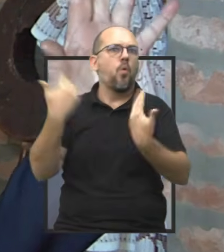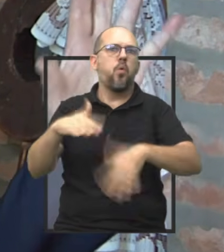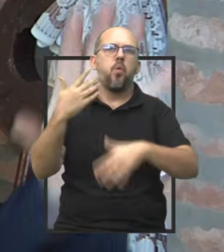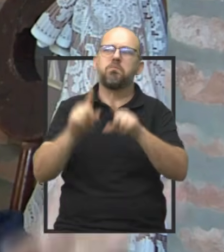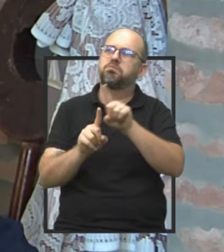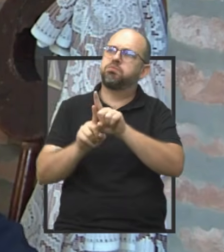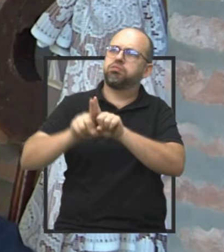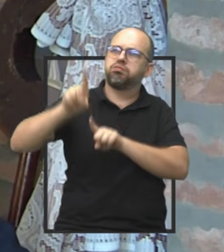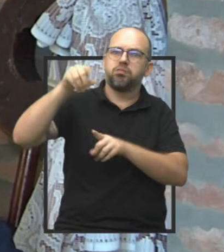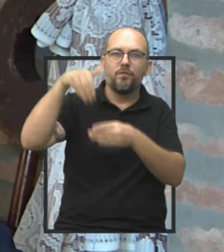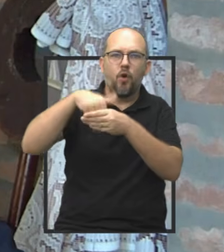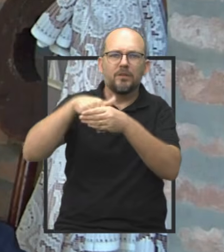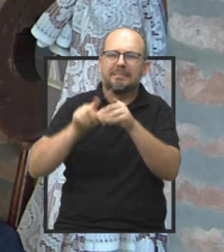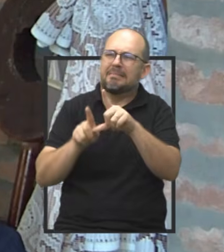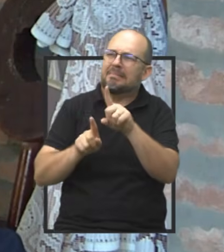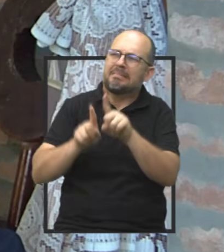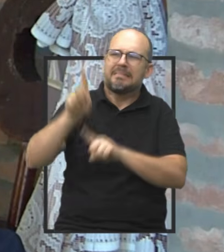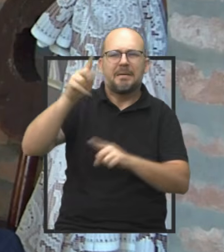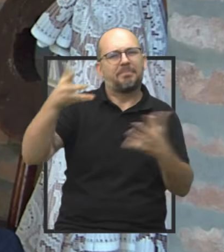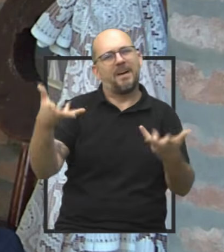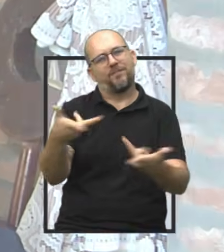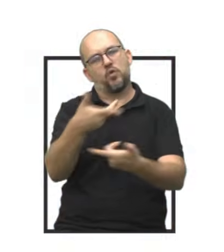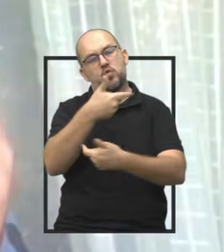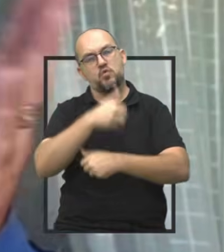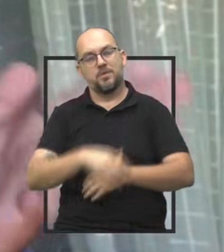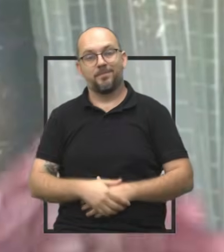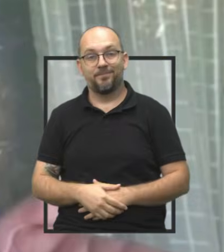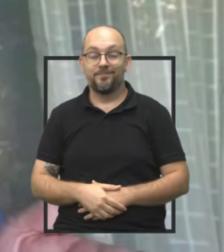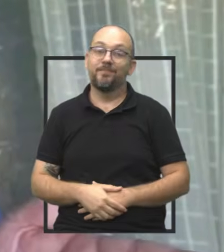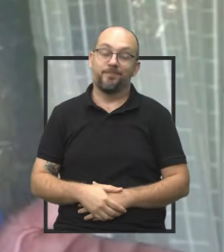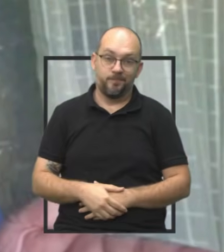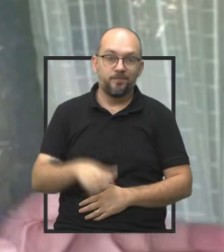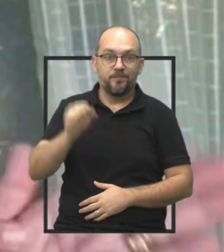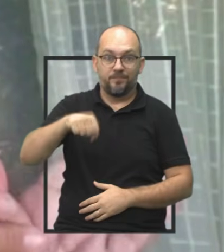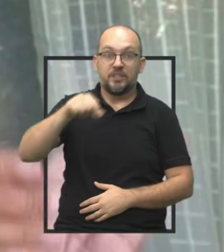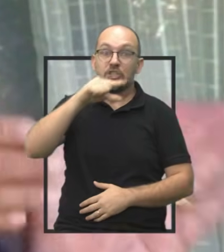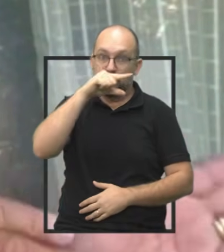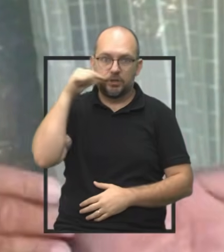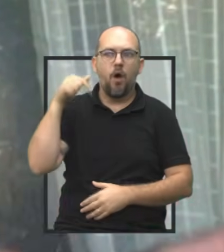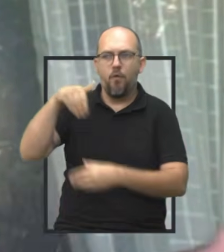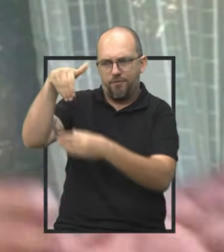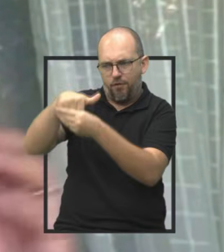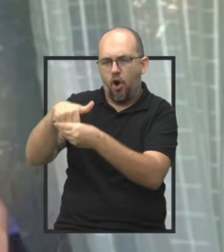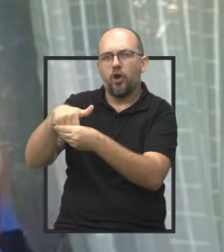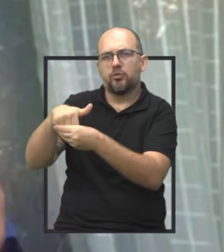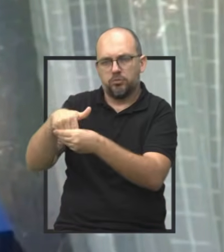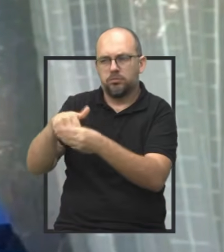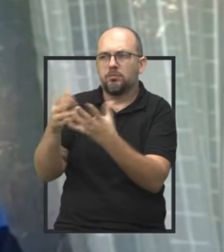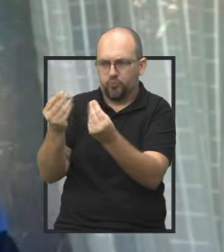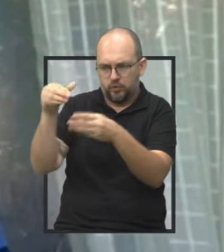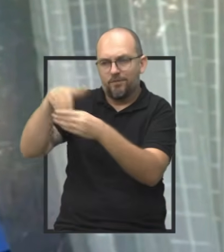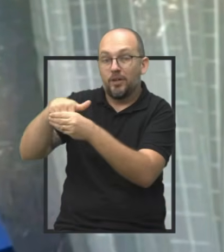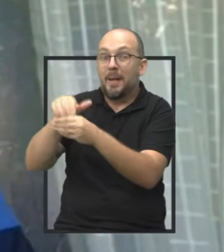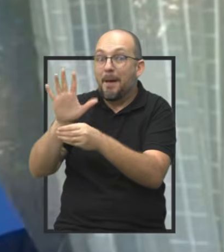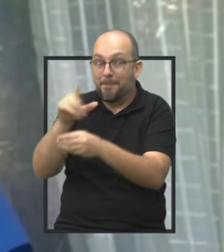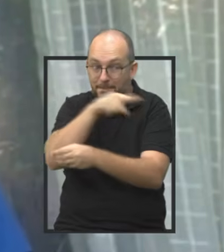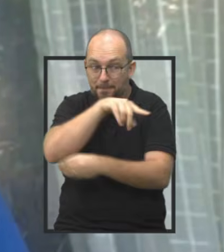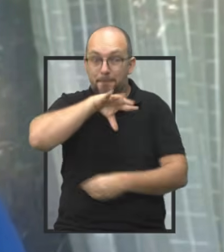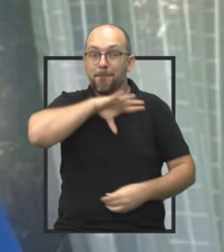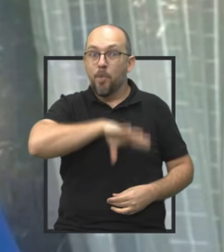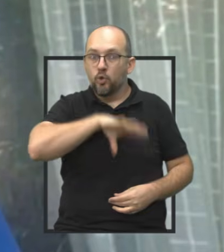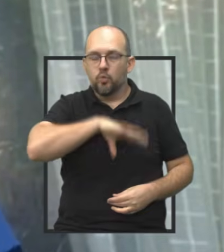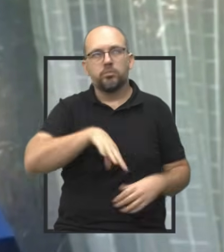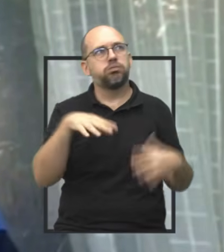ganhou, estourado, foi maravilhoso. Lógico que ele teve votos aqui na zona urbana de Jaú, mas na zona urbana